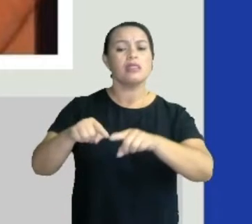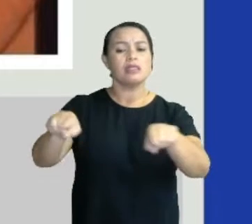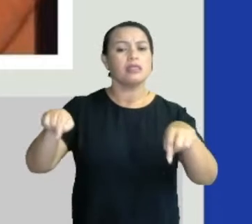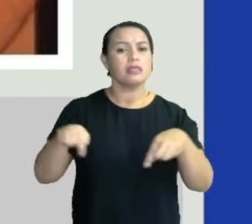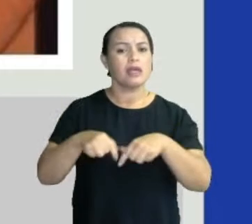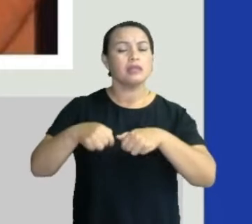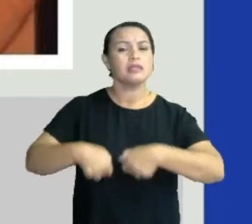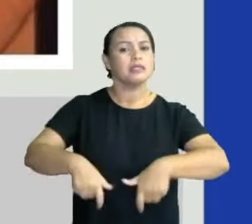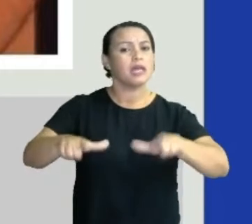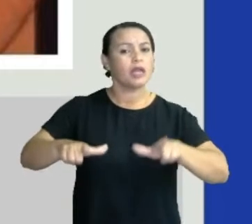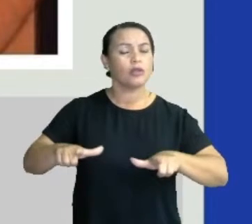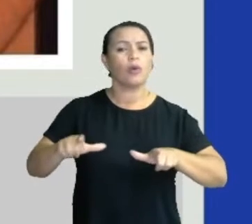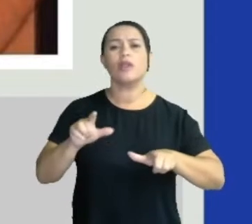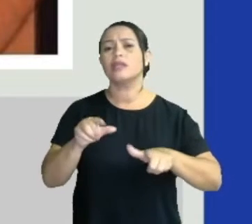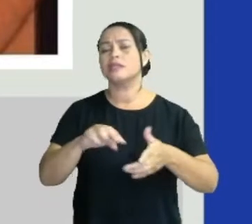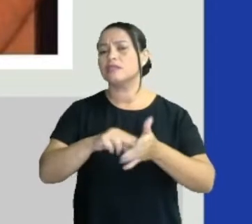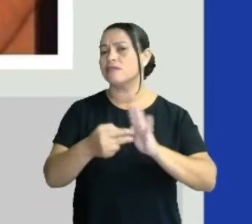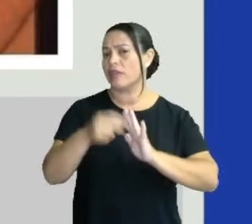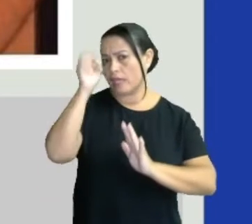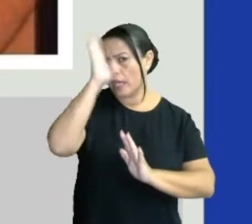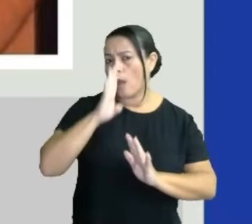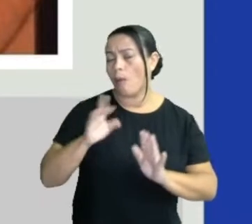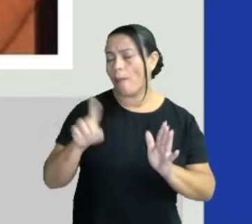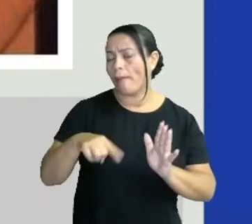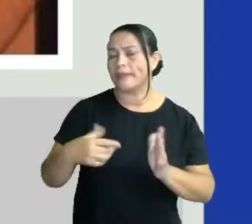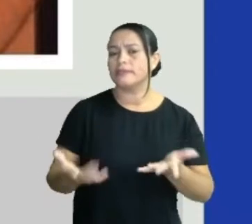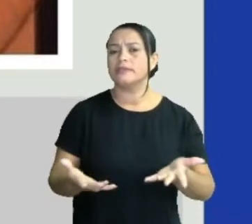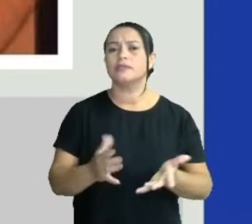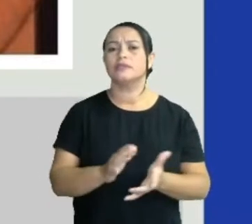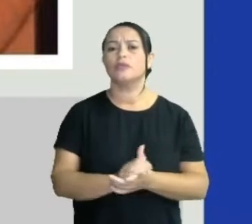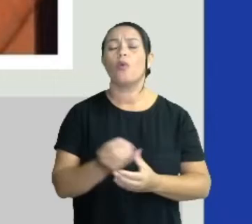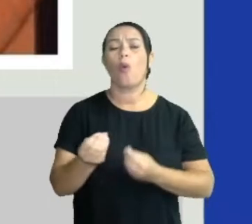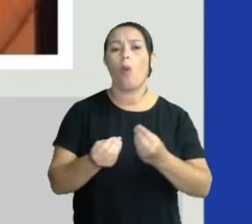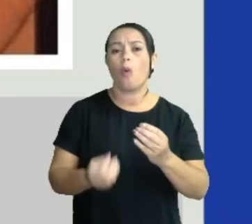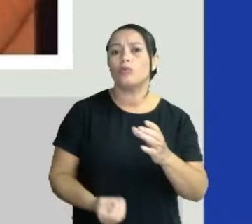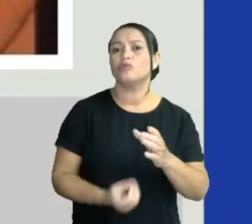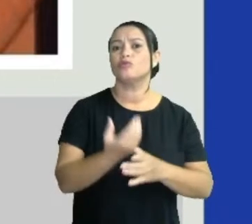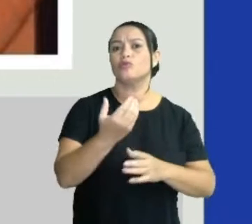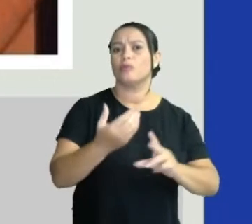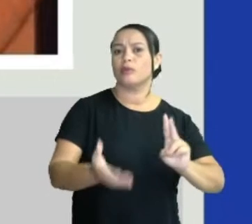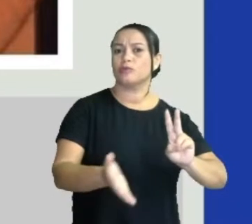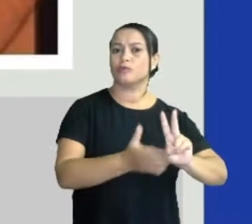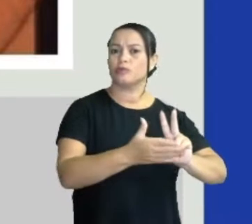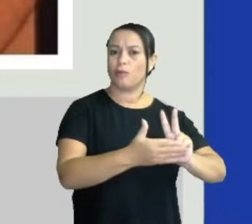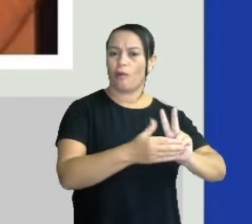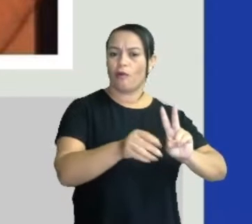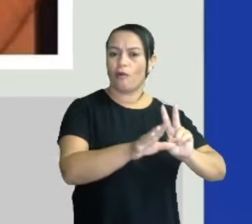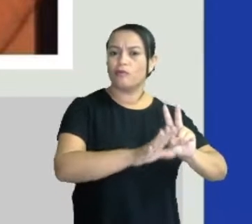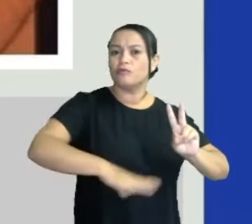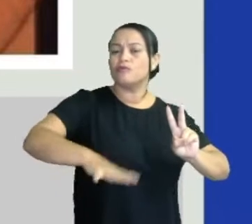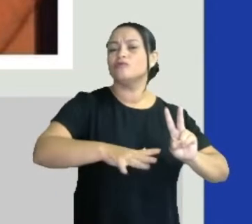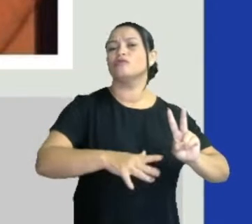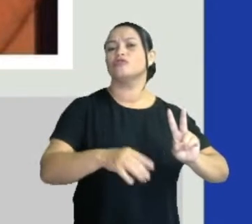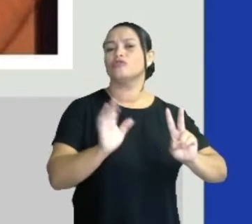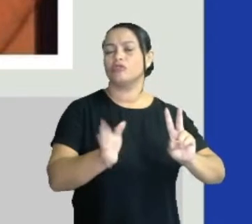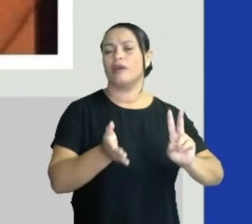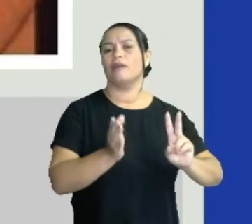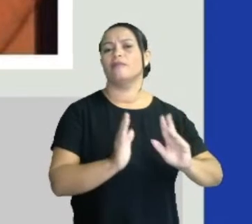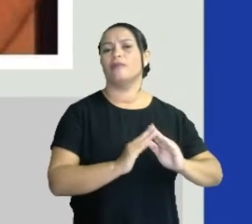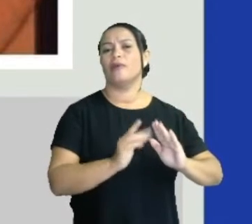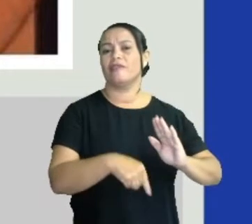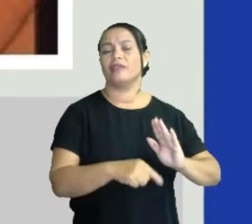onde hoje compreende o Brasil, ela se dá através dos povos nativos, dos indígenas que aqui